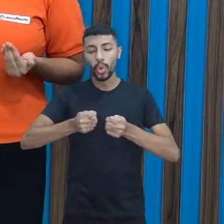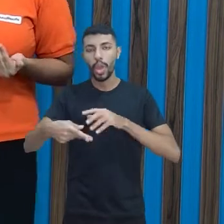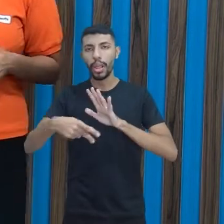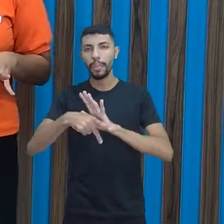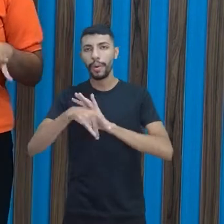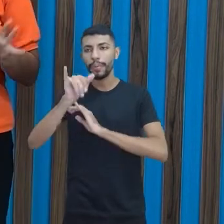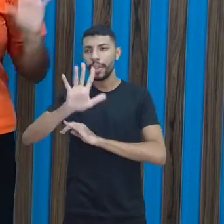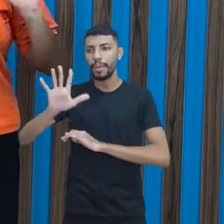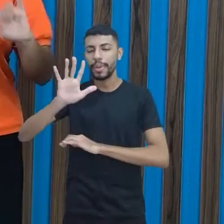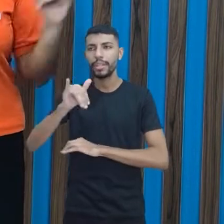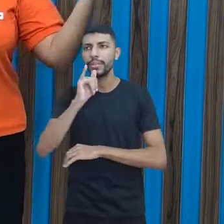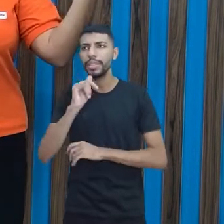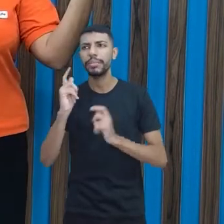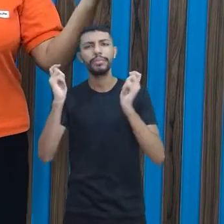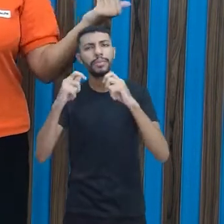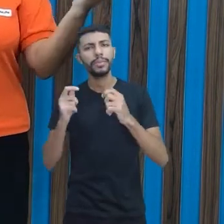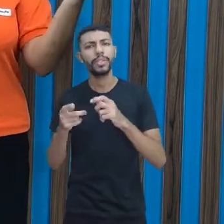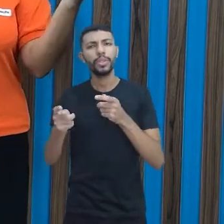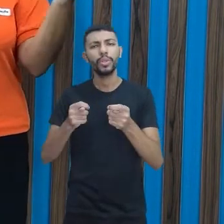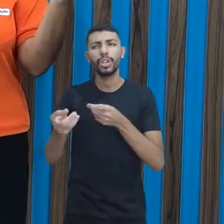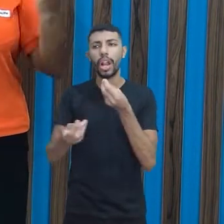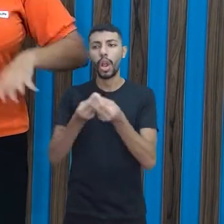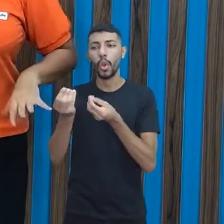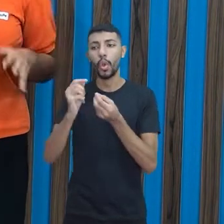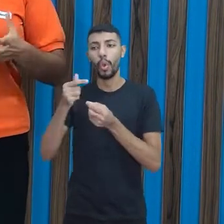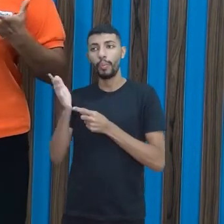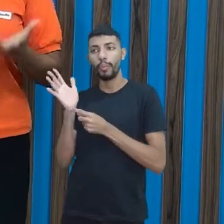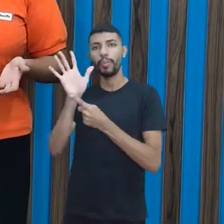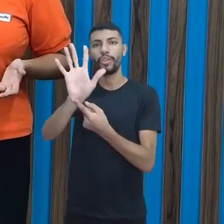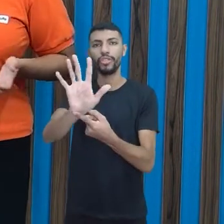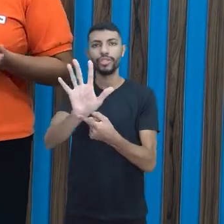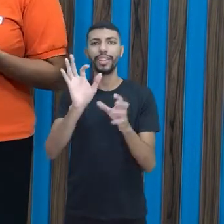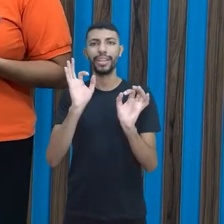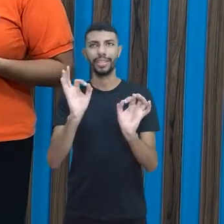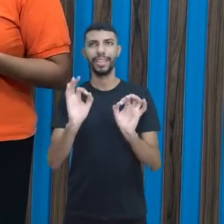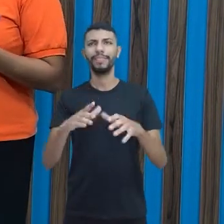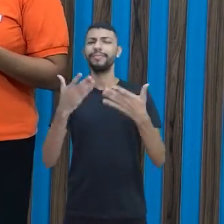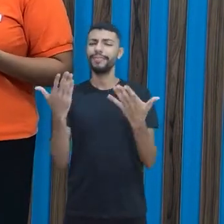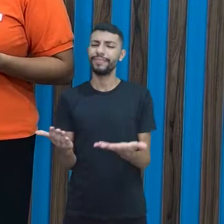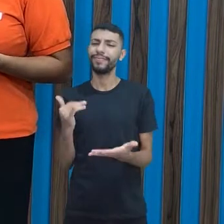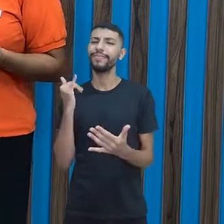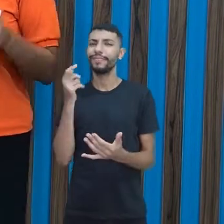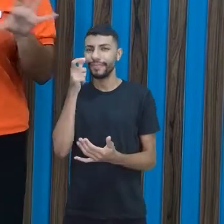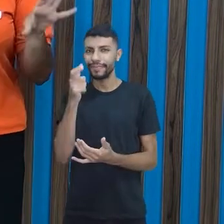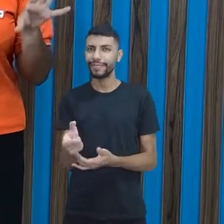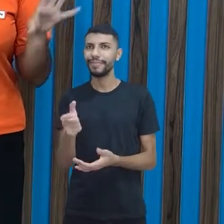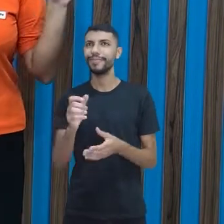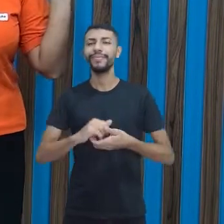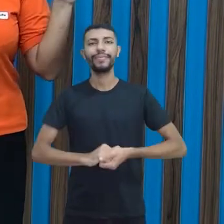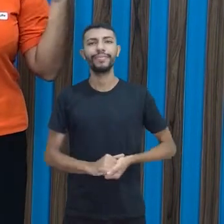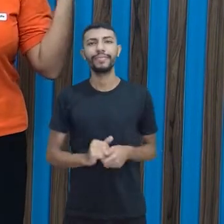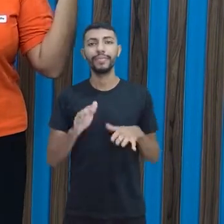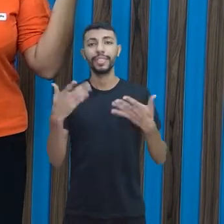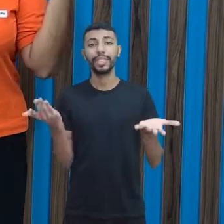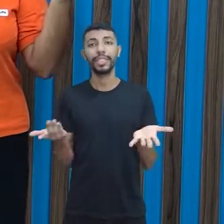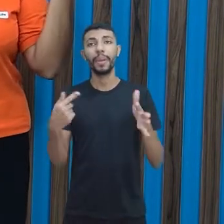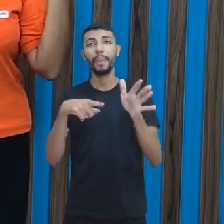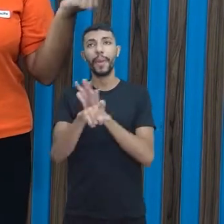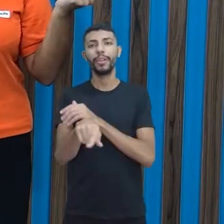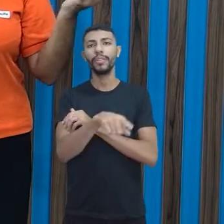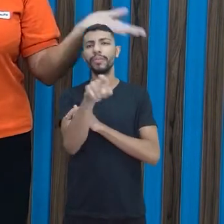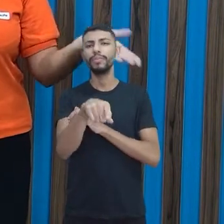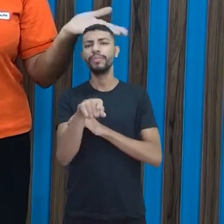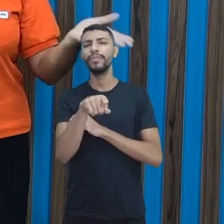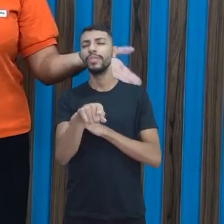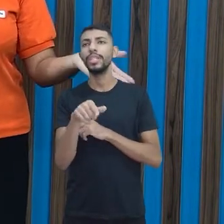pode controlar como a gente vai ser visto, né? Isso é bastante interessante. E aí eu pergunto, vocês sabem o que é